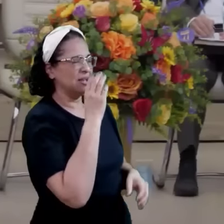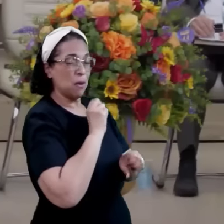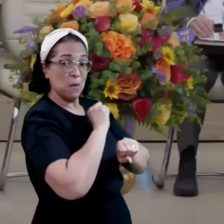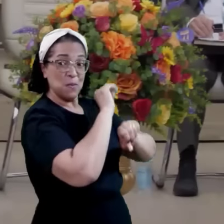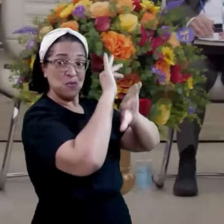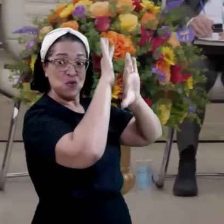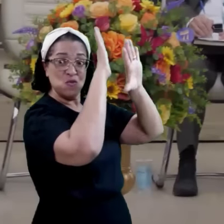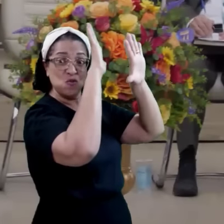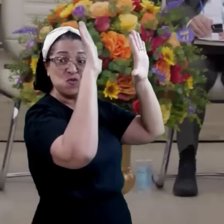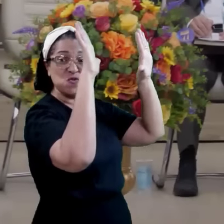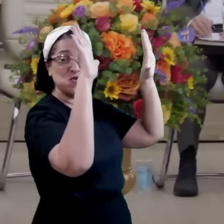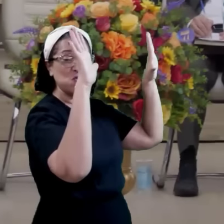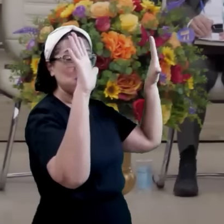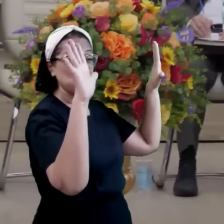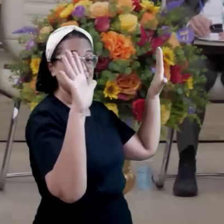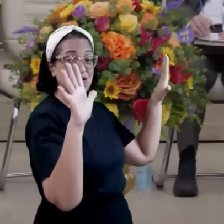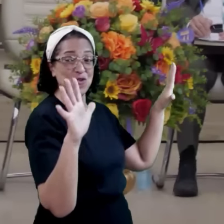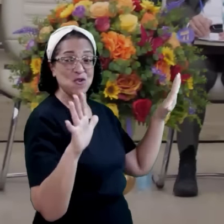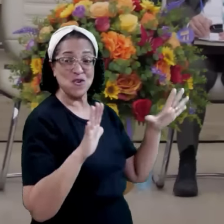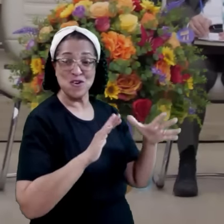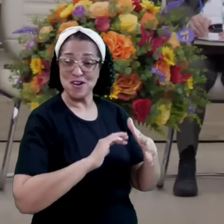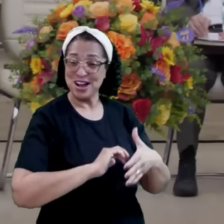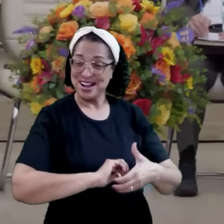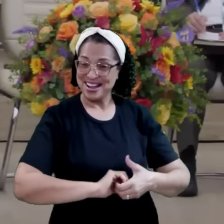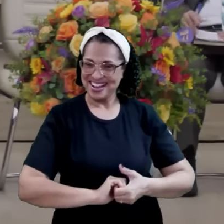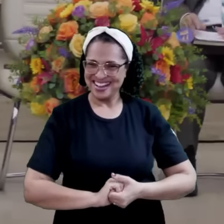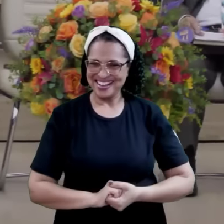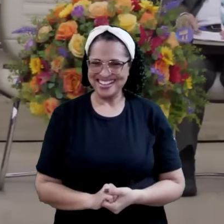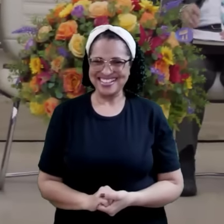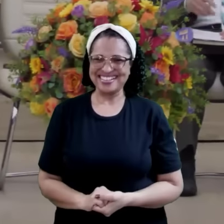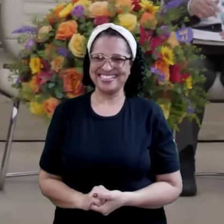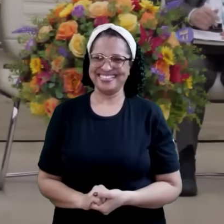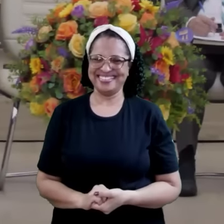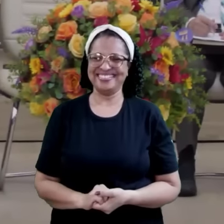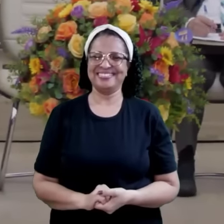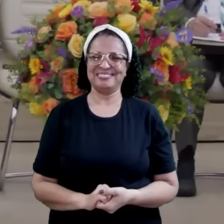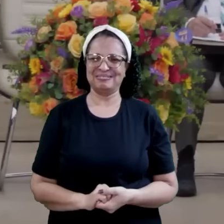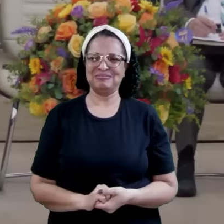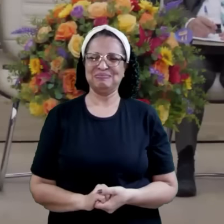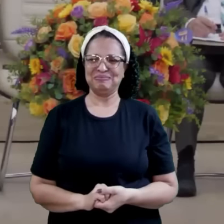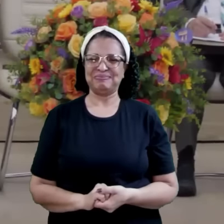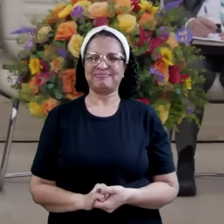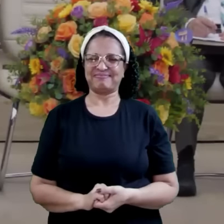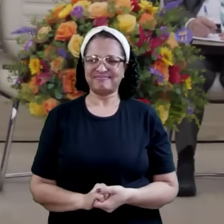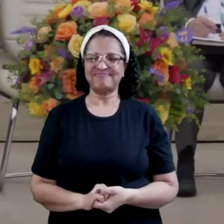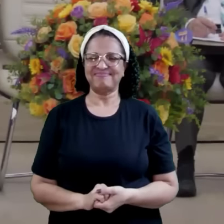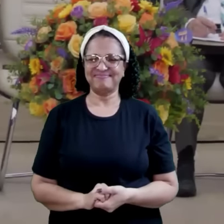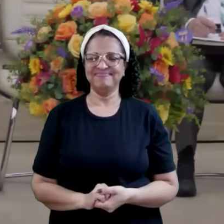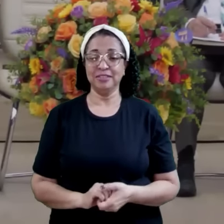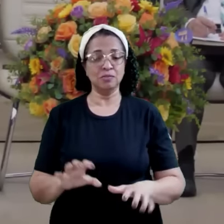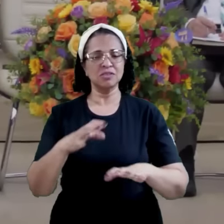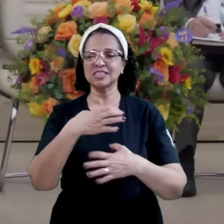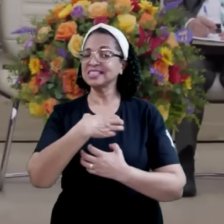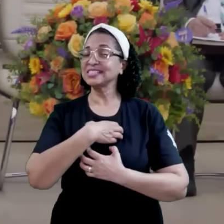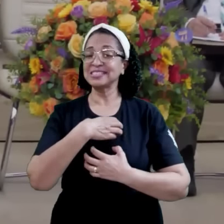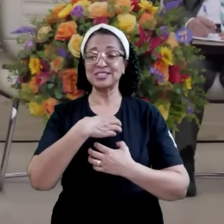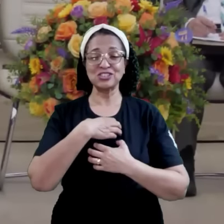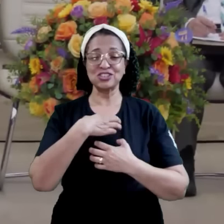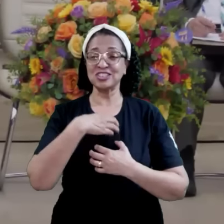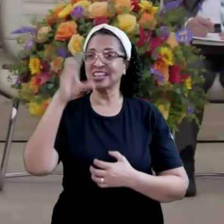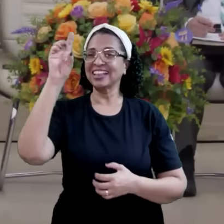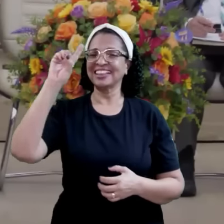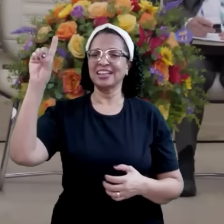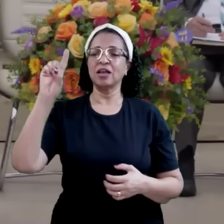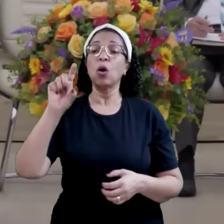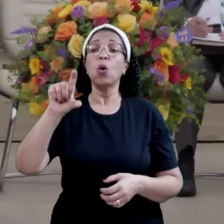movimento porque as águas já estão agitadas eu não vi aqui agitar as águas já estão agitadas o que queres que eu